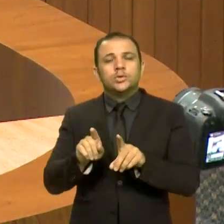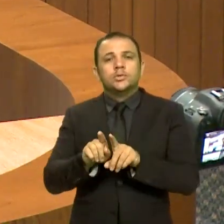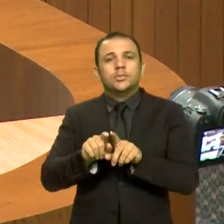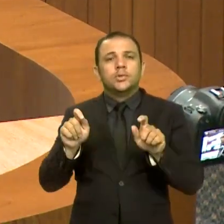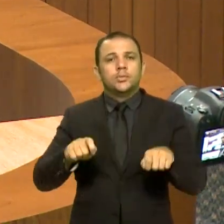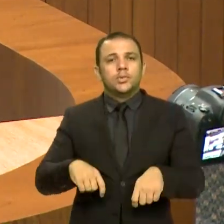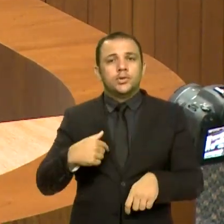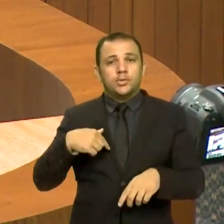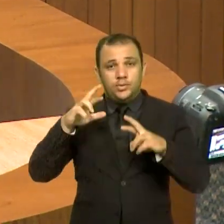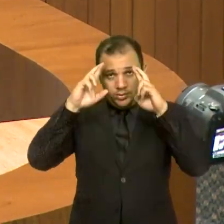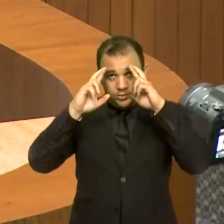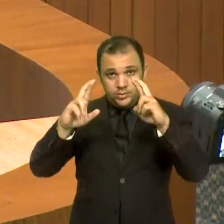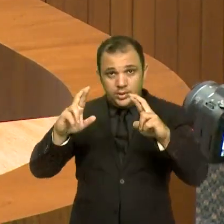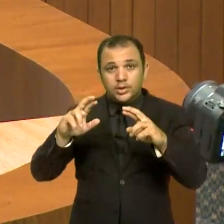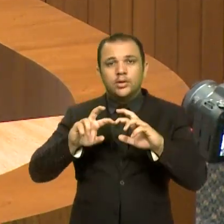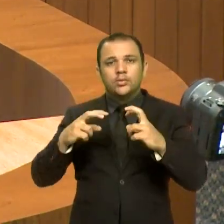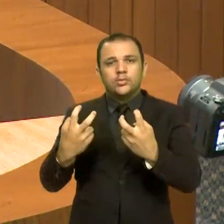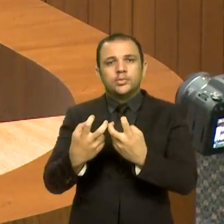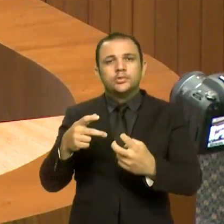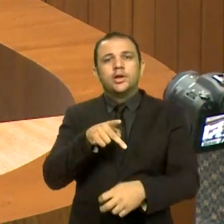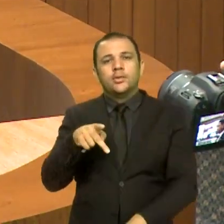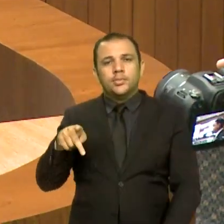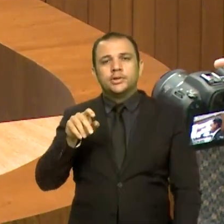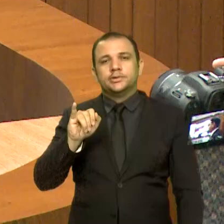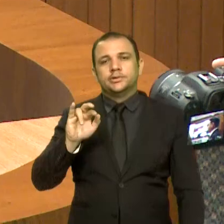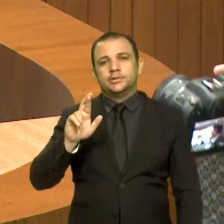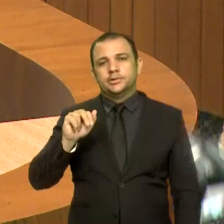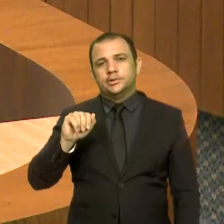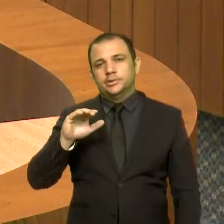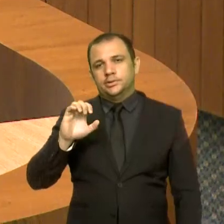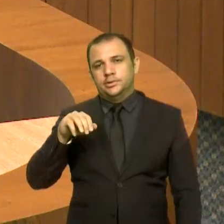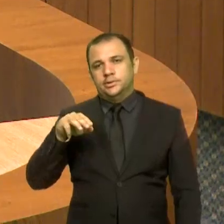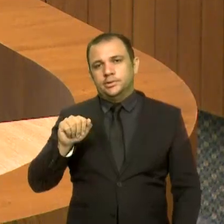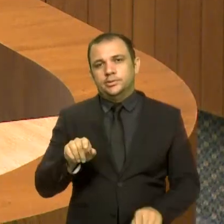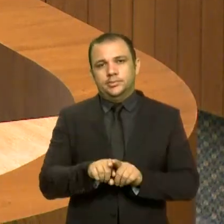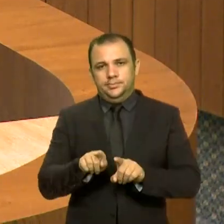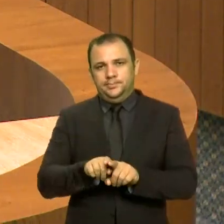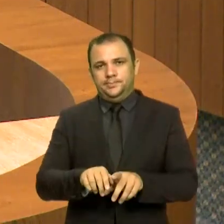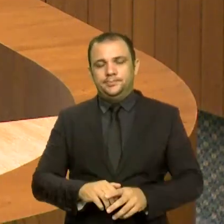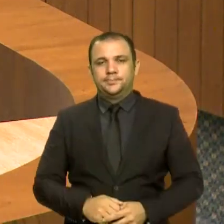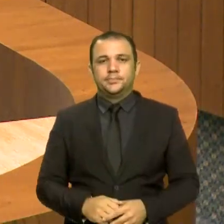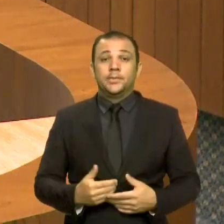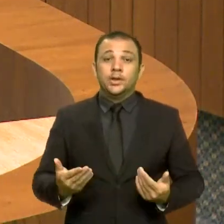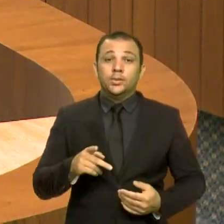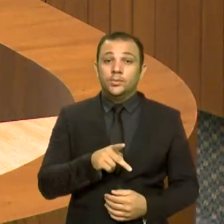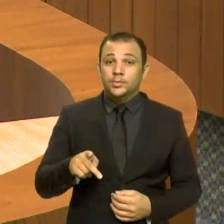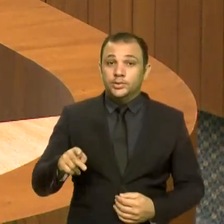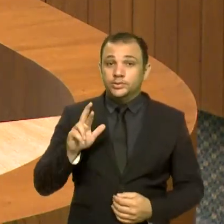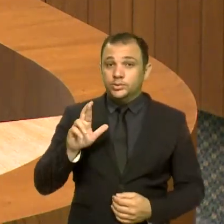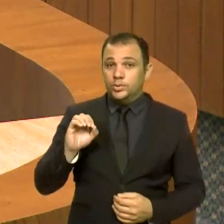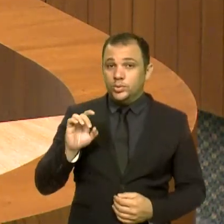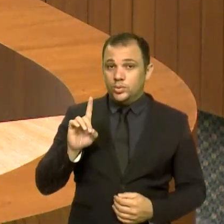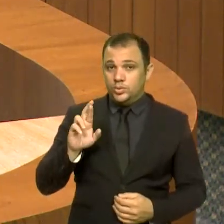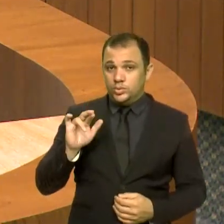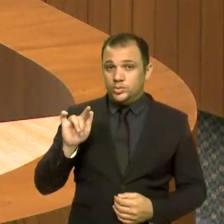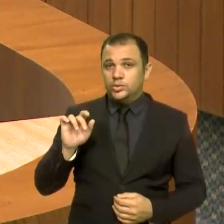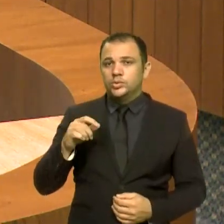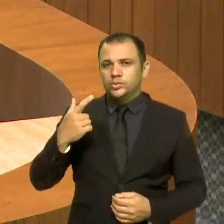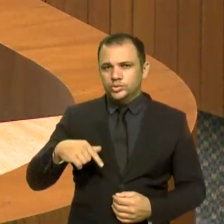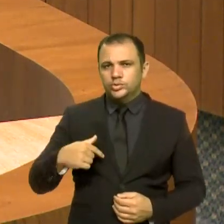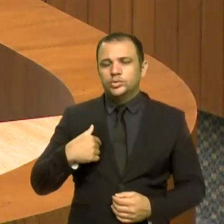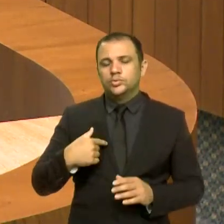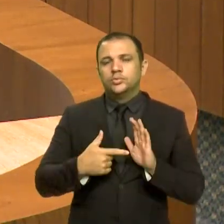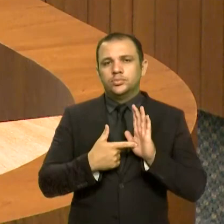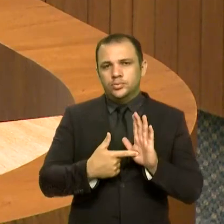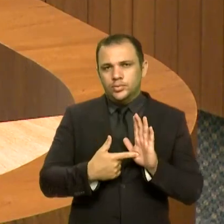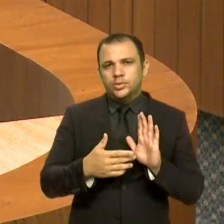à querida presidente Iracema. Então, presidente Rodrigo Lago, neste momento, mais uma vez, apresentando o nosso